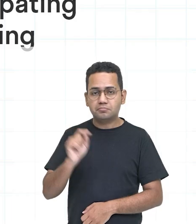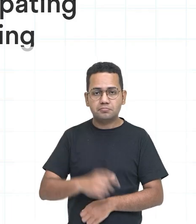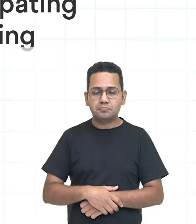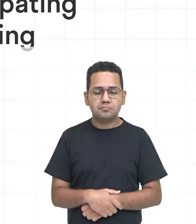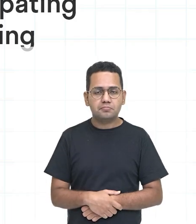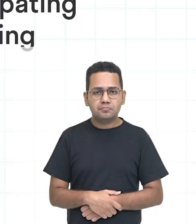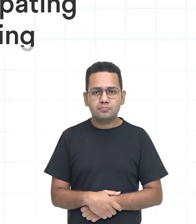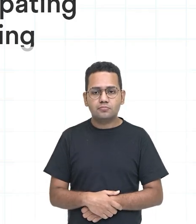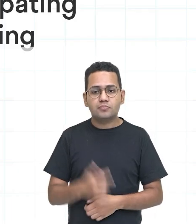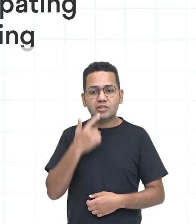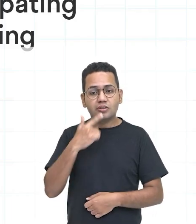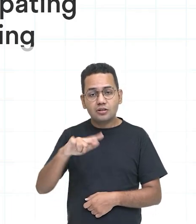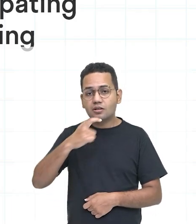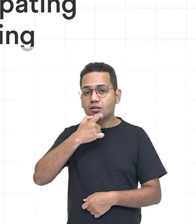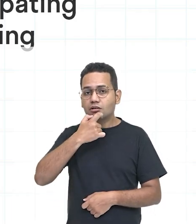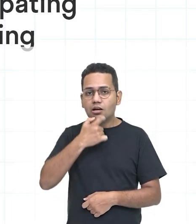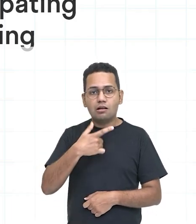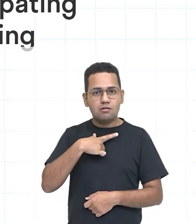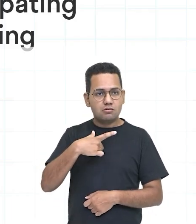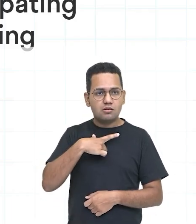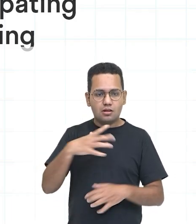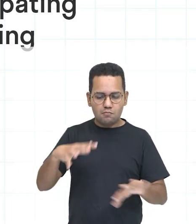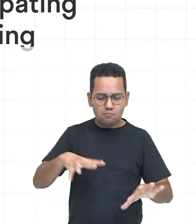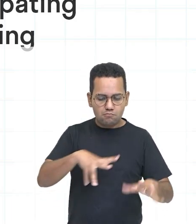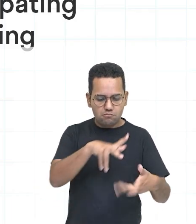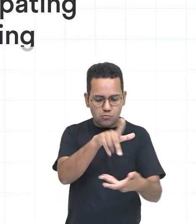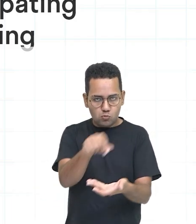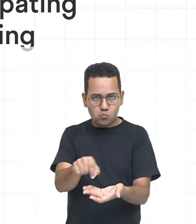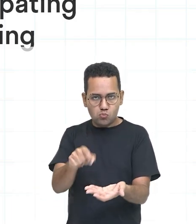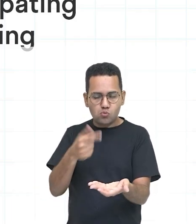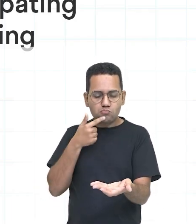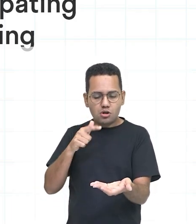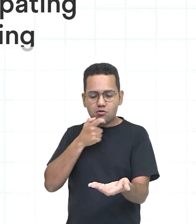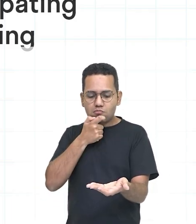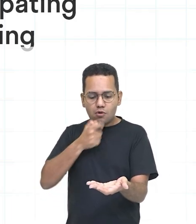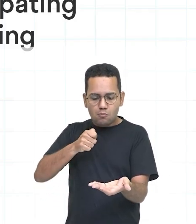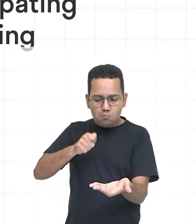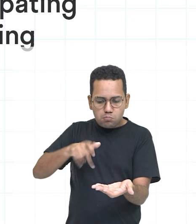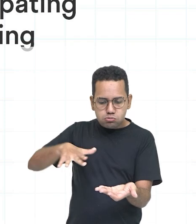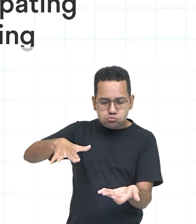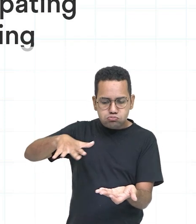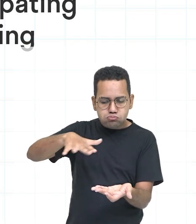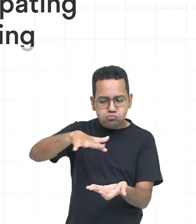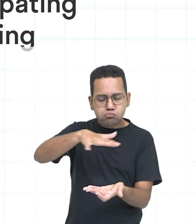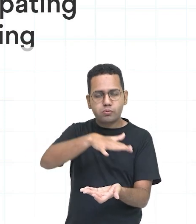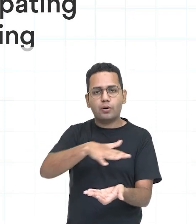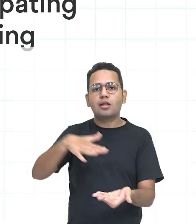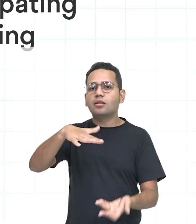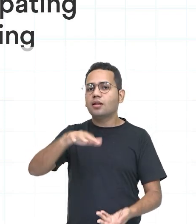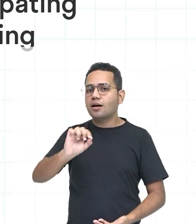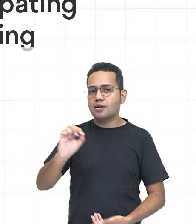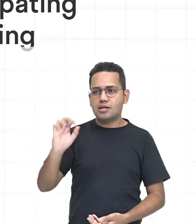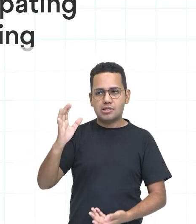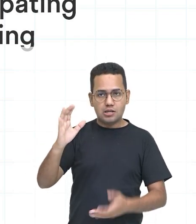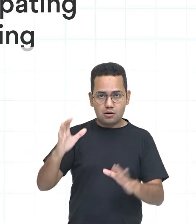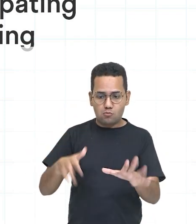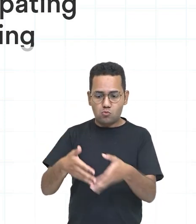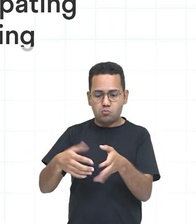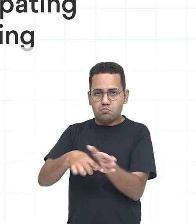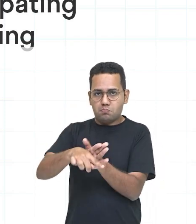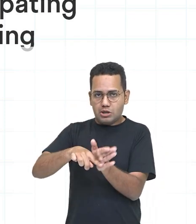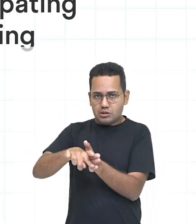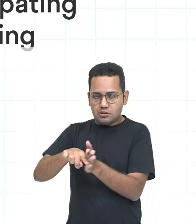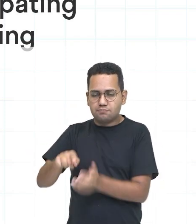língua inglesa se espalha como a língua principal aí da comunidade científica, os falantes de inglês não nativos,